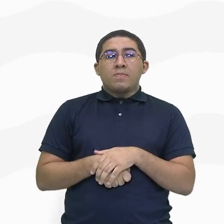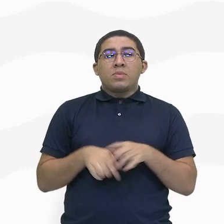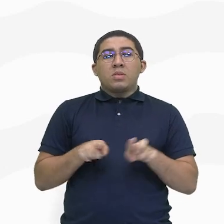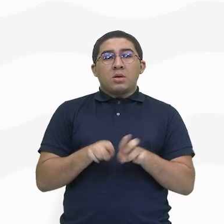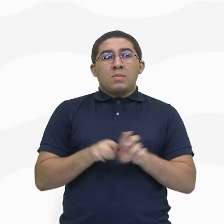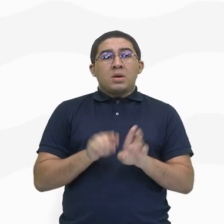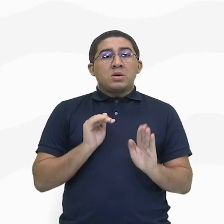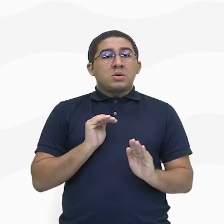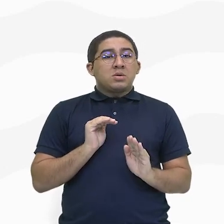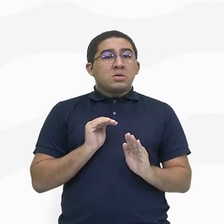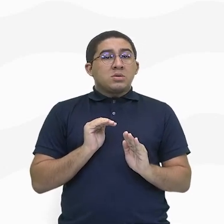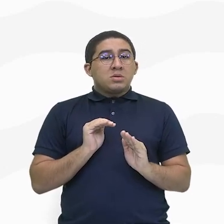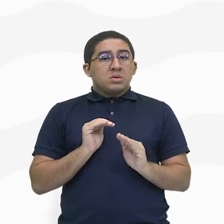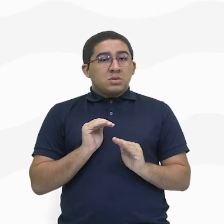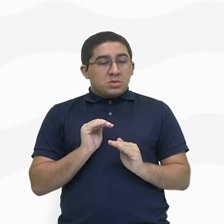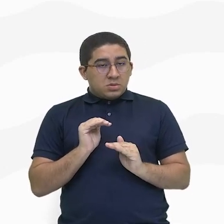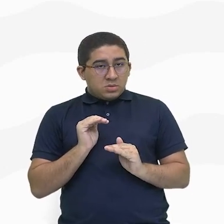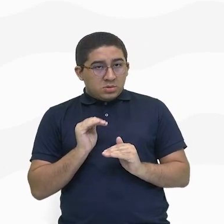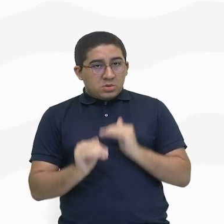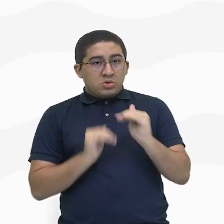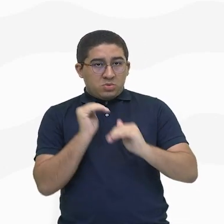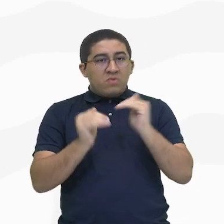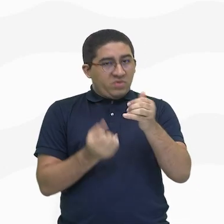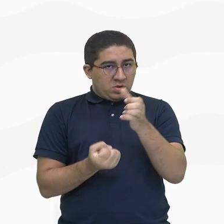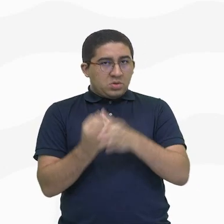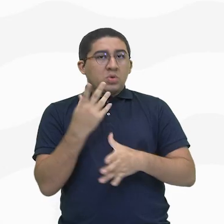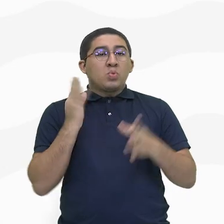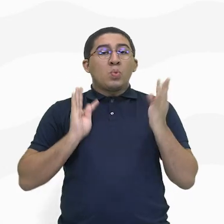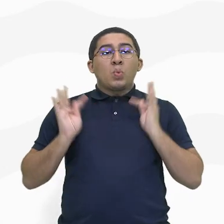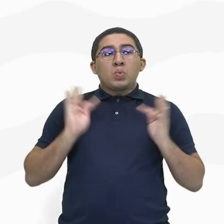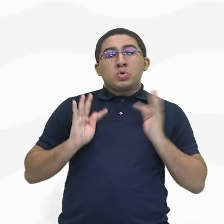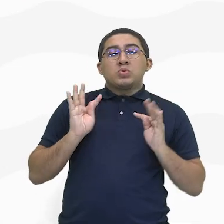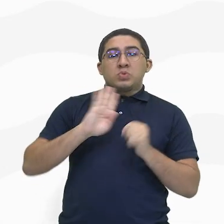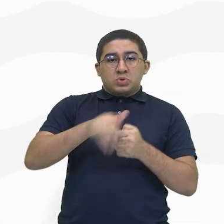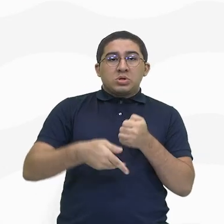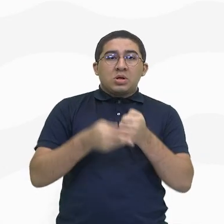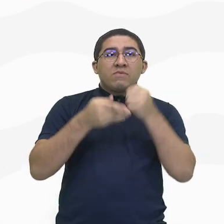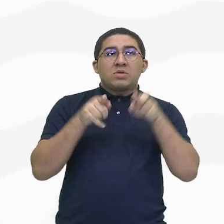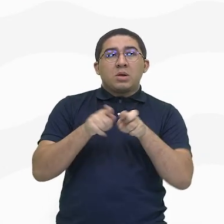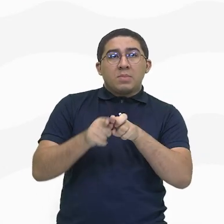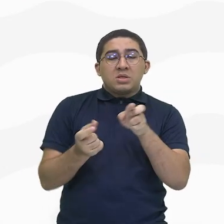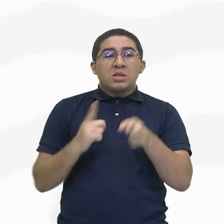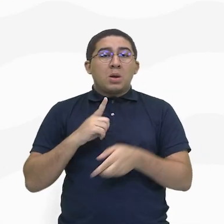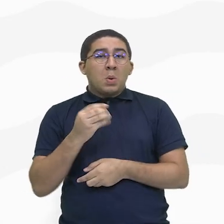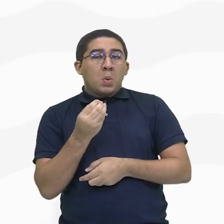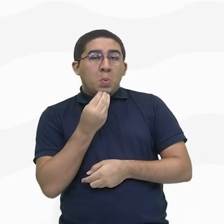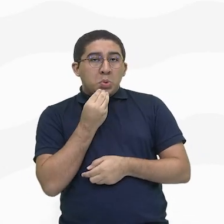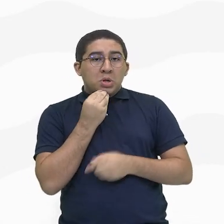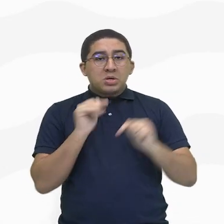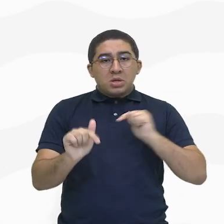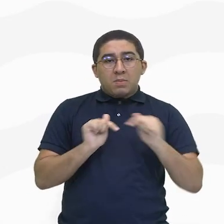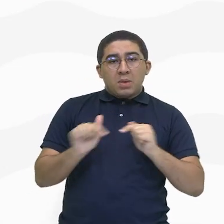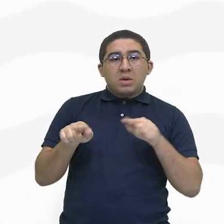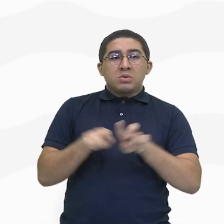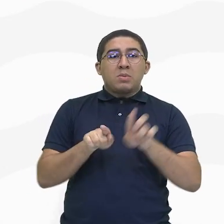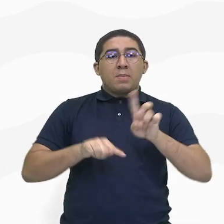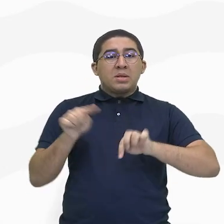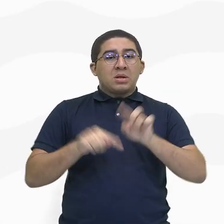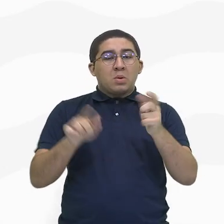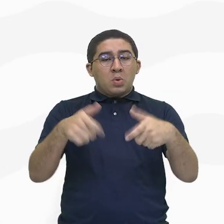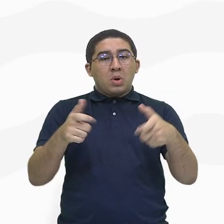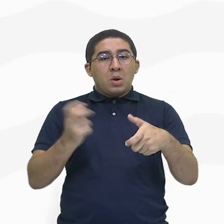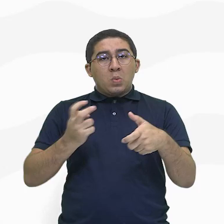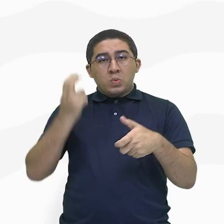desenvolver um turismo sustentável que crie emprego e promova a cultura e os produtos locais,